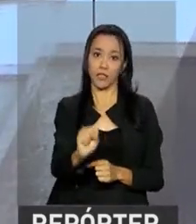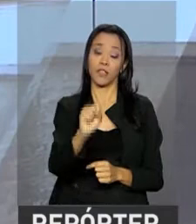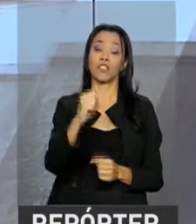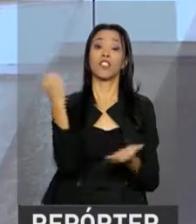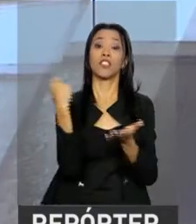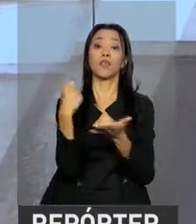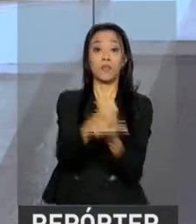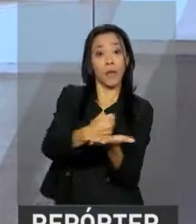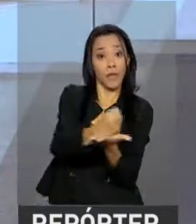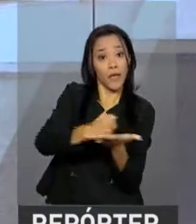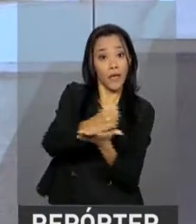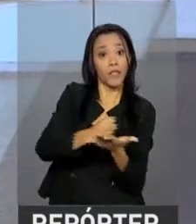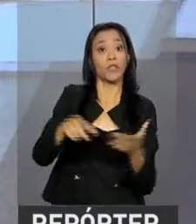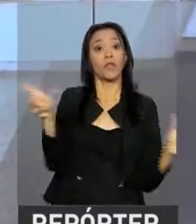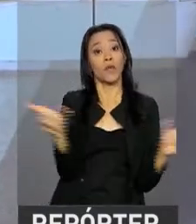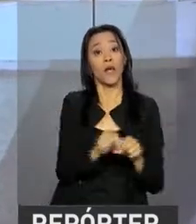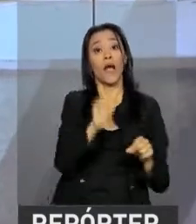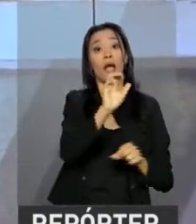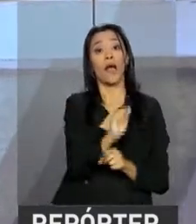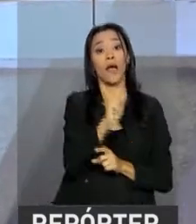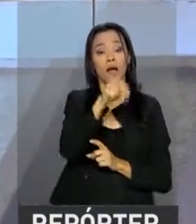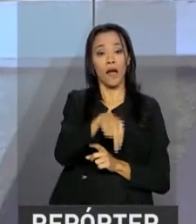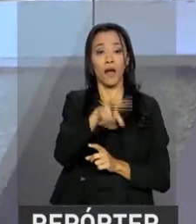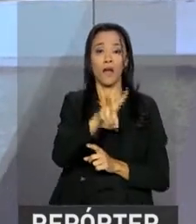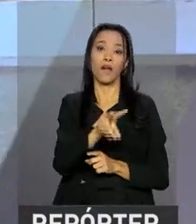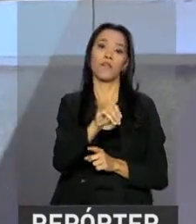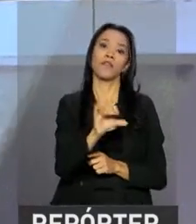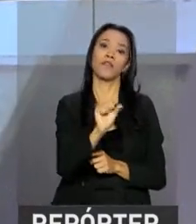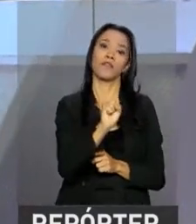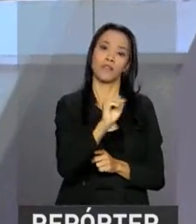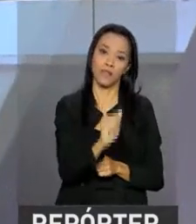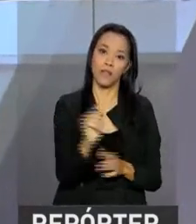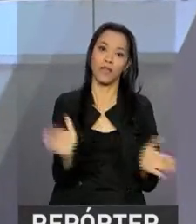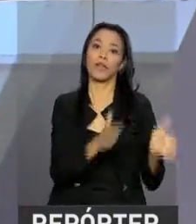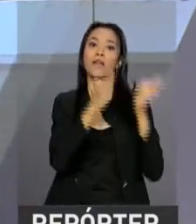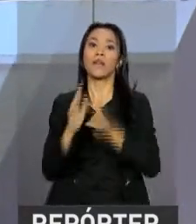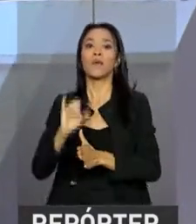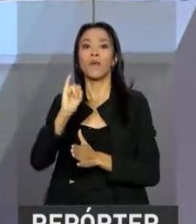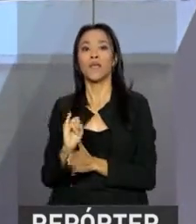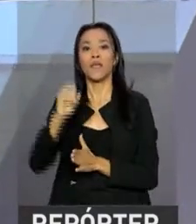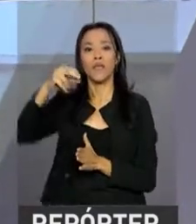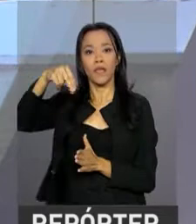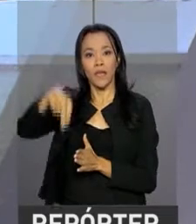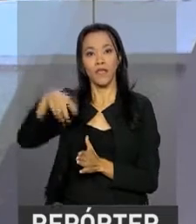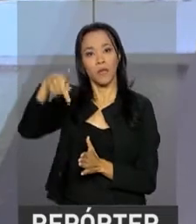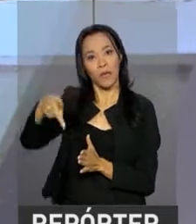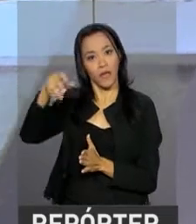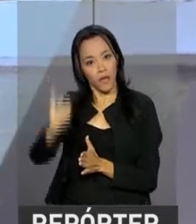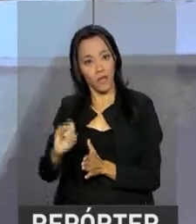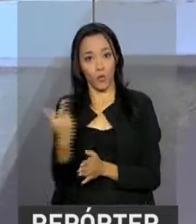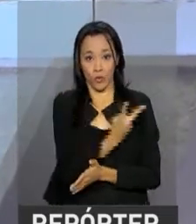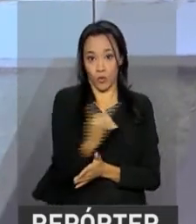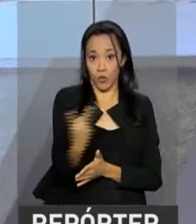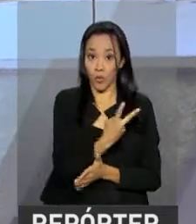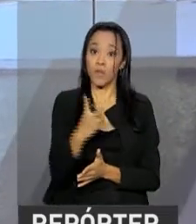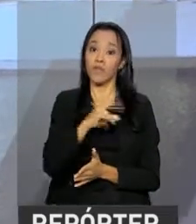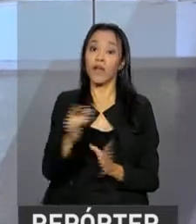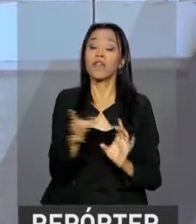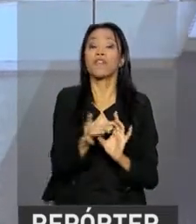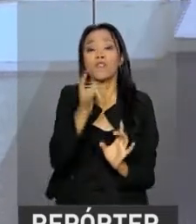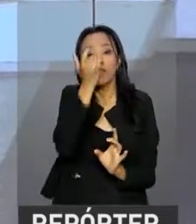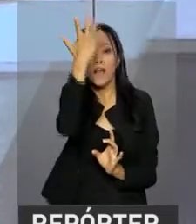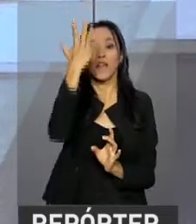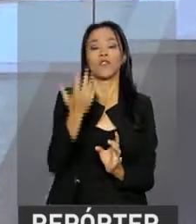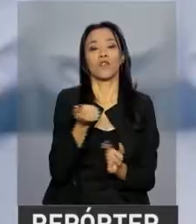sanitária eo instituto nacional de propriedade industrial vai facilitar a chegada de novos medicamentos genéricos ao